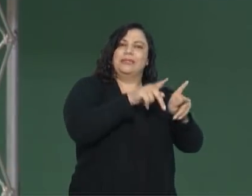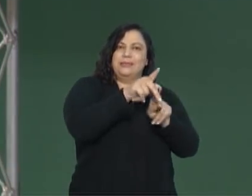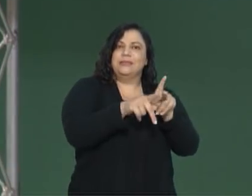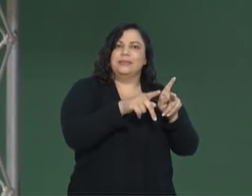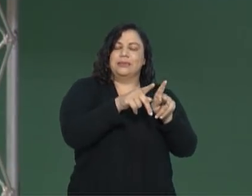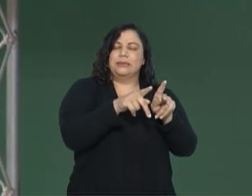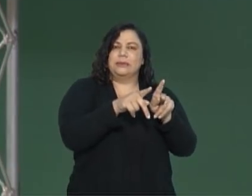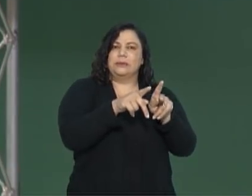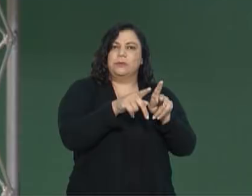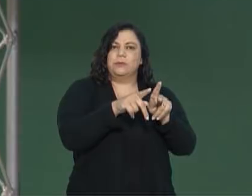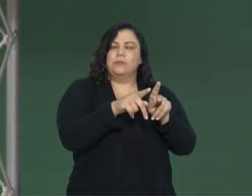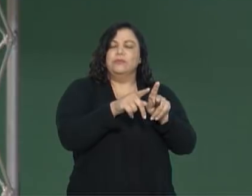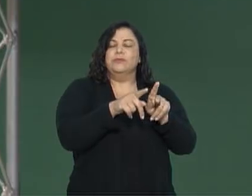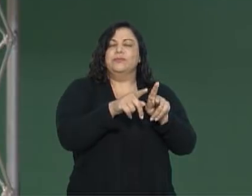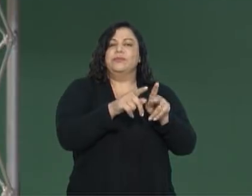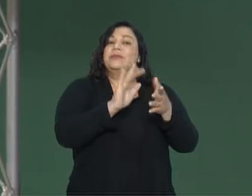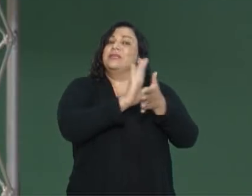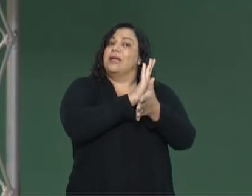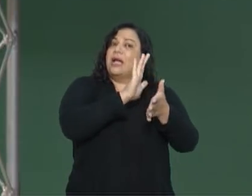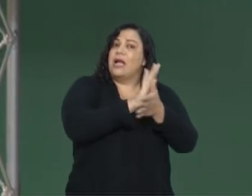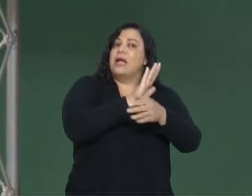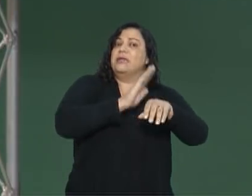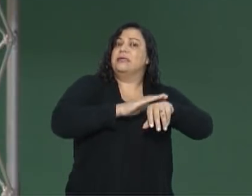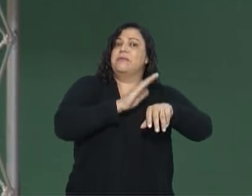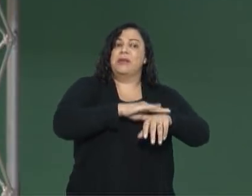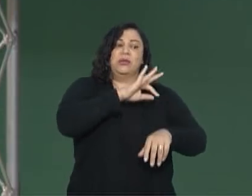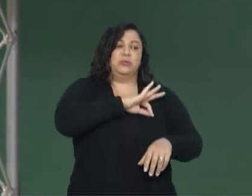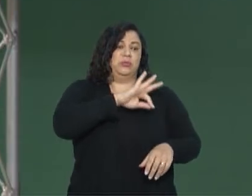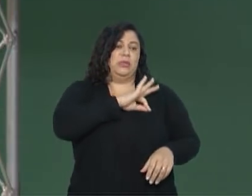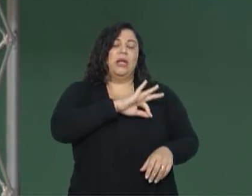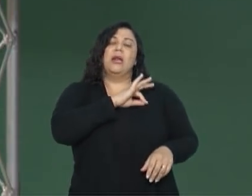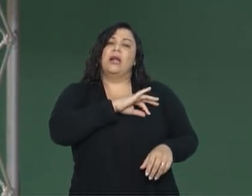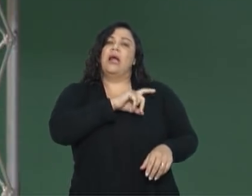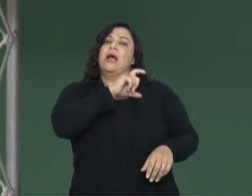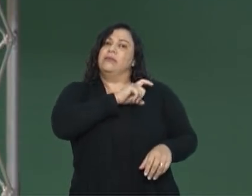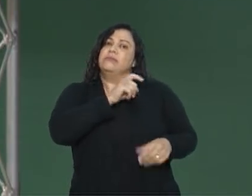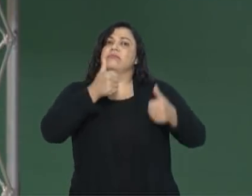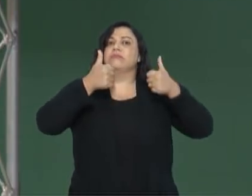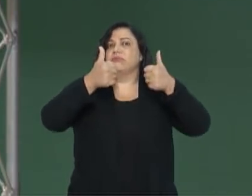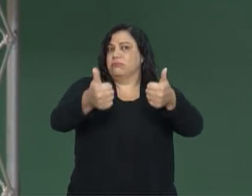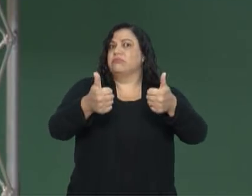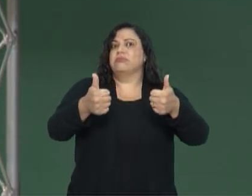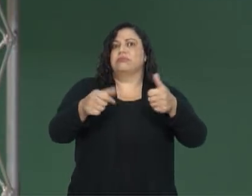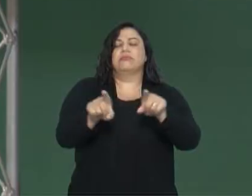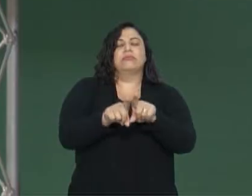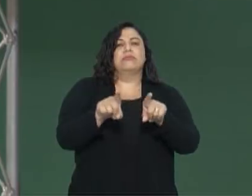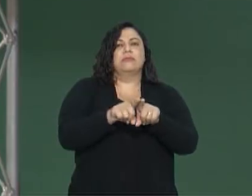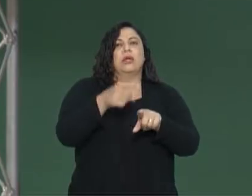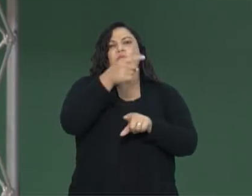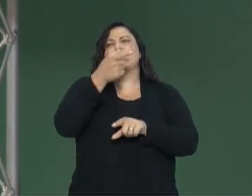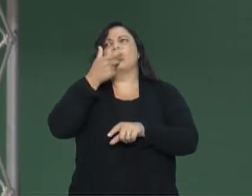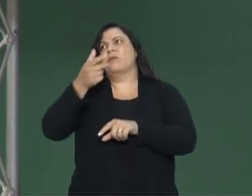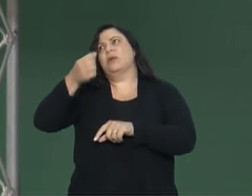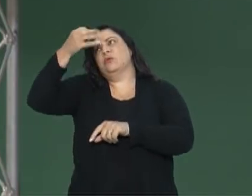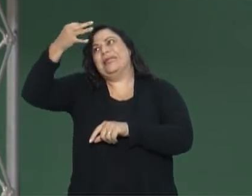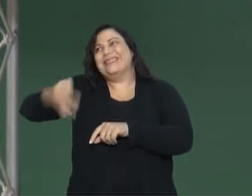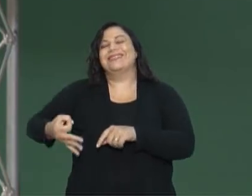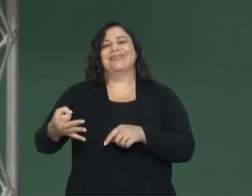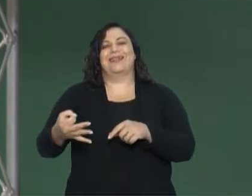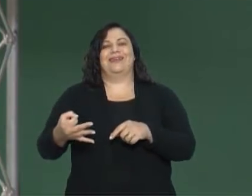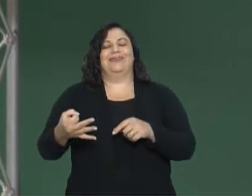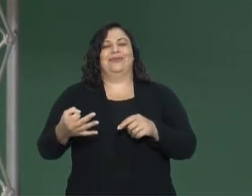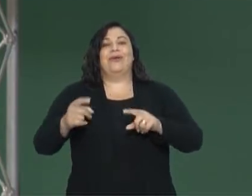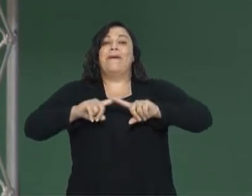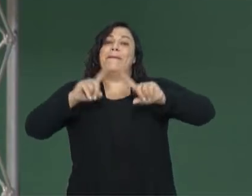consome mais, e segundo os padrões que nós temos hoje, não estou dizendo que é certo, eu só estou dizendo que, segundo